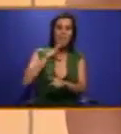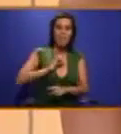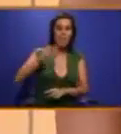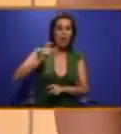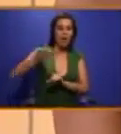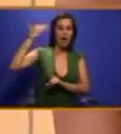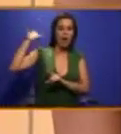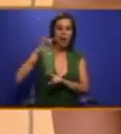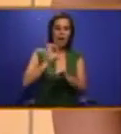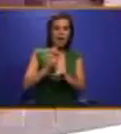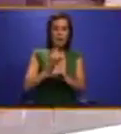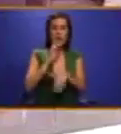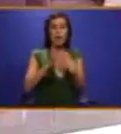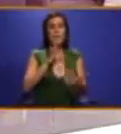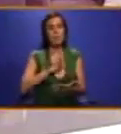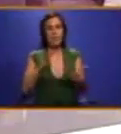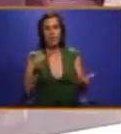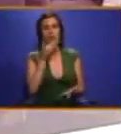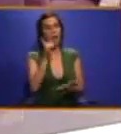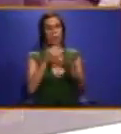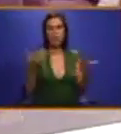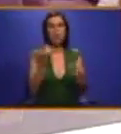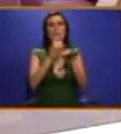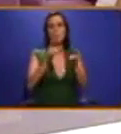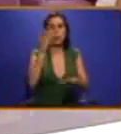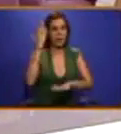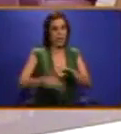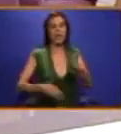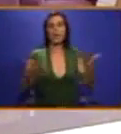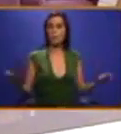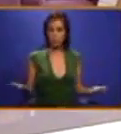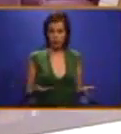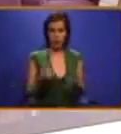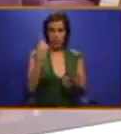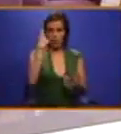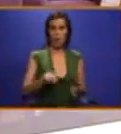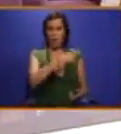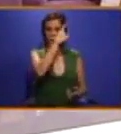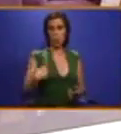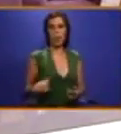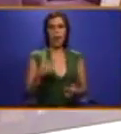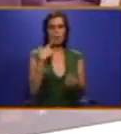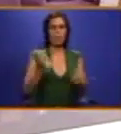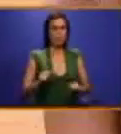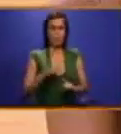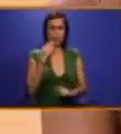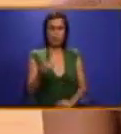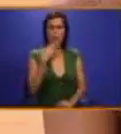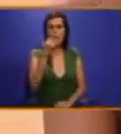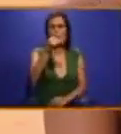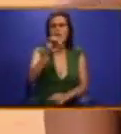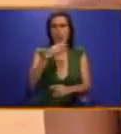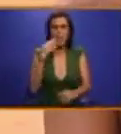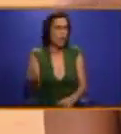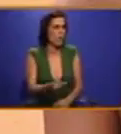há uns anos atrás e que continua a dizer a minha filha é tão bonita porque é que ela de repente está a anular desta maneira não pode ser ainda é super nova tem 28 anos